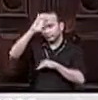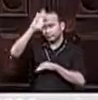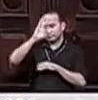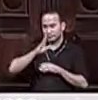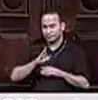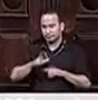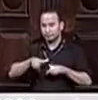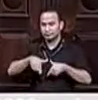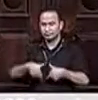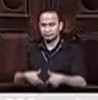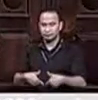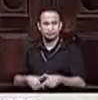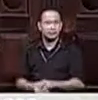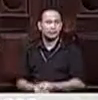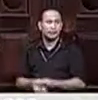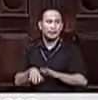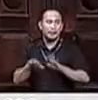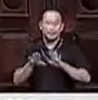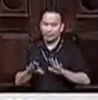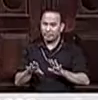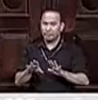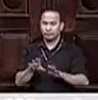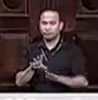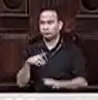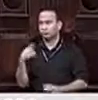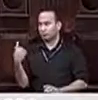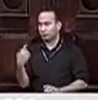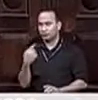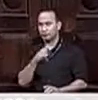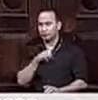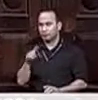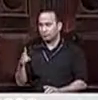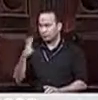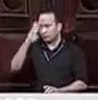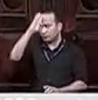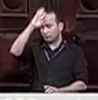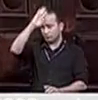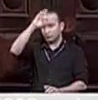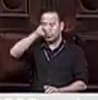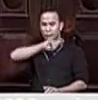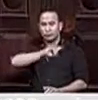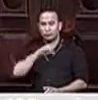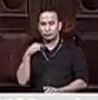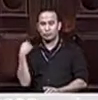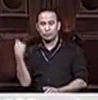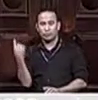ação, mas nós não somos bombeiros, nós somos